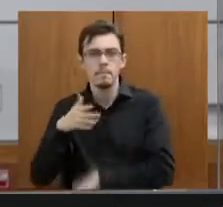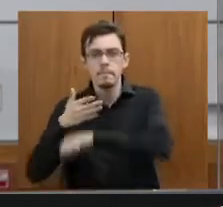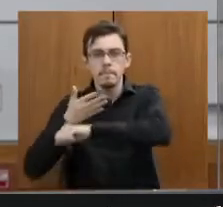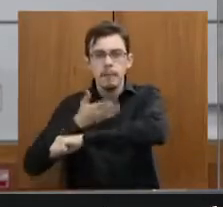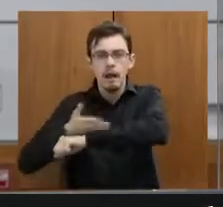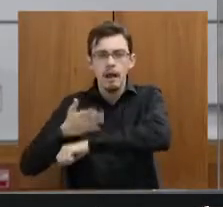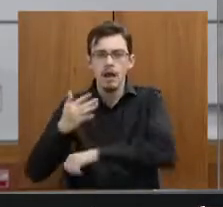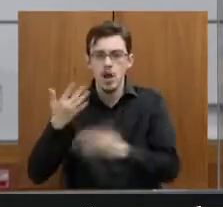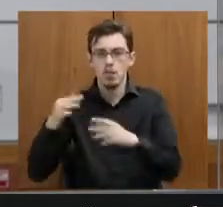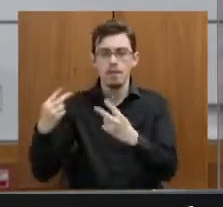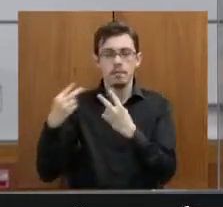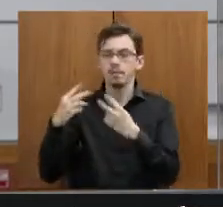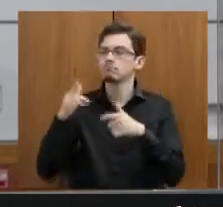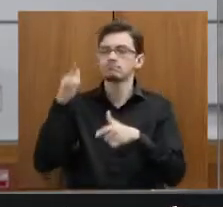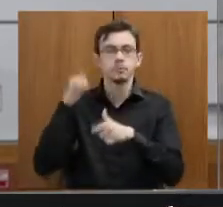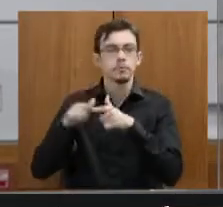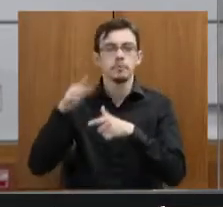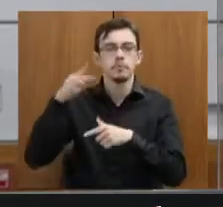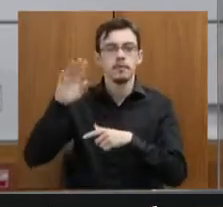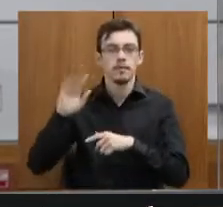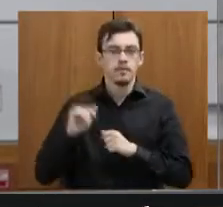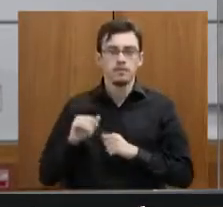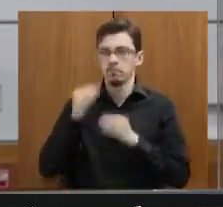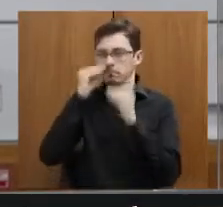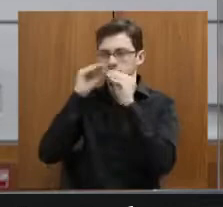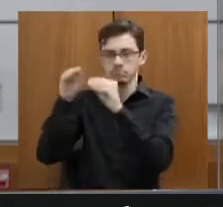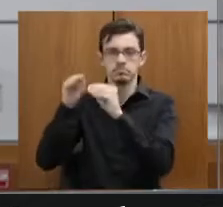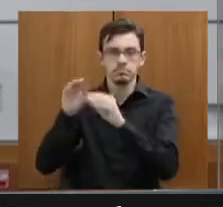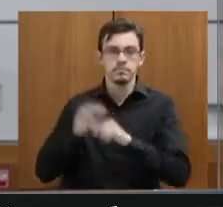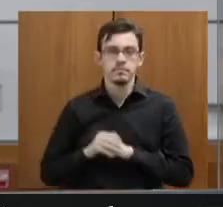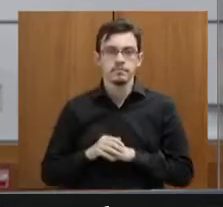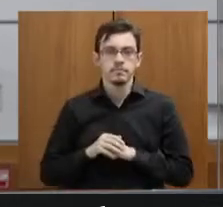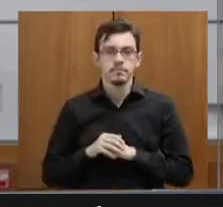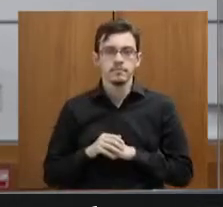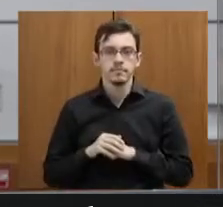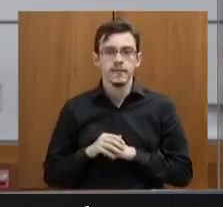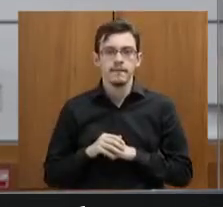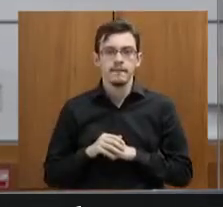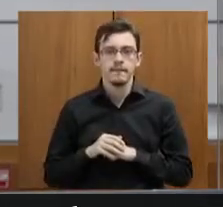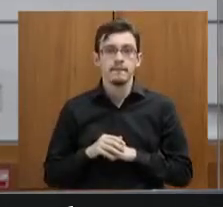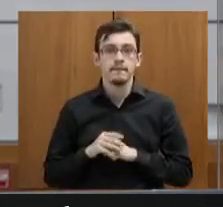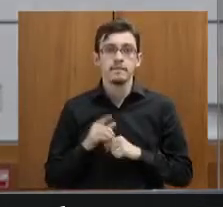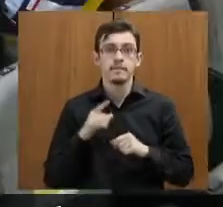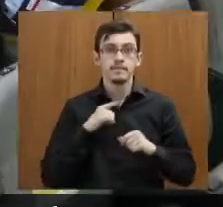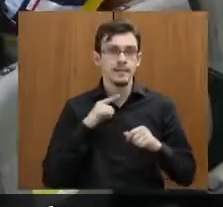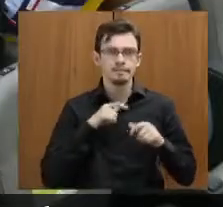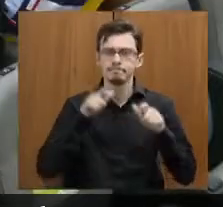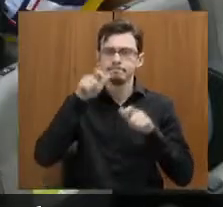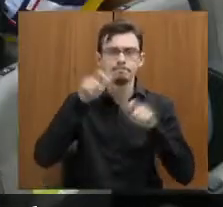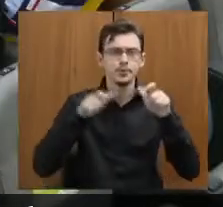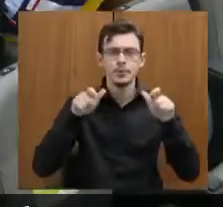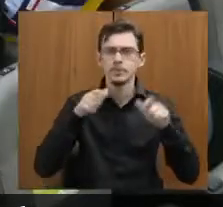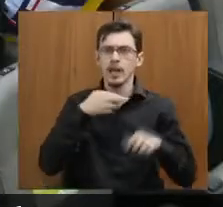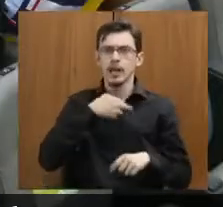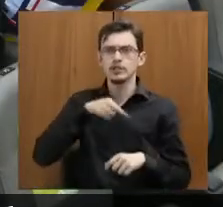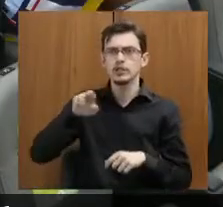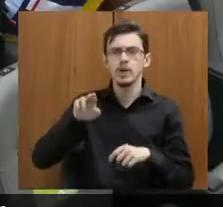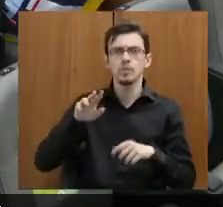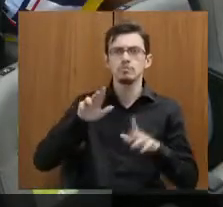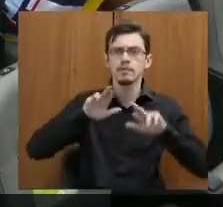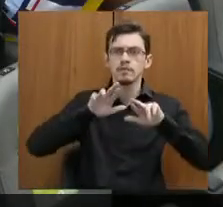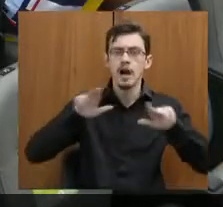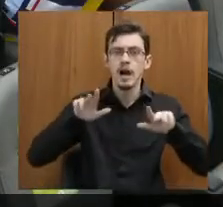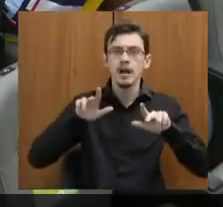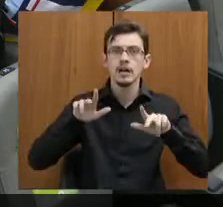tem que ocupar Hoje eu estou feliz que eu tô vendo aqui vários caras que eu de pessoas que eu não conheço que a gente costuma ir para o